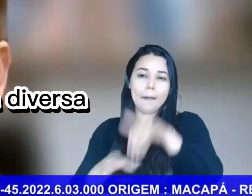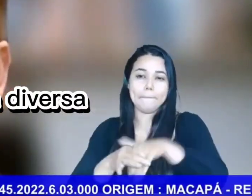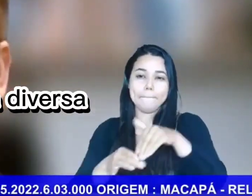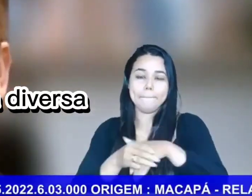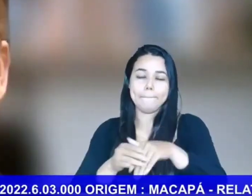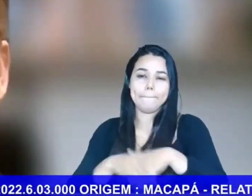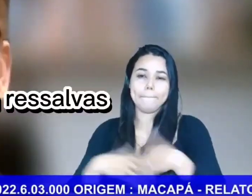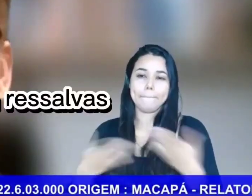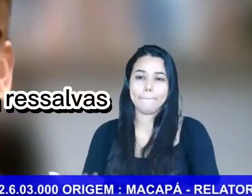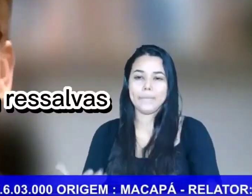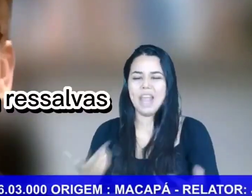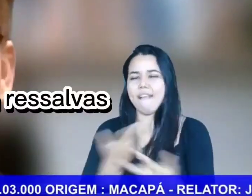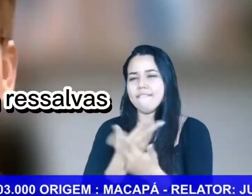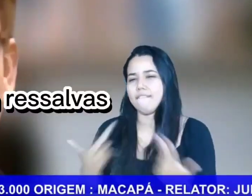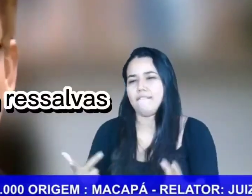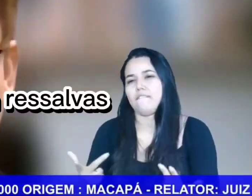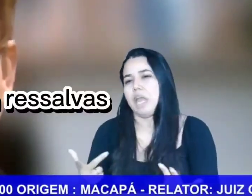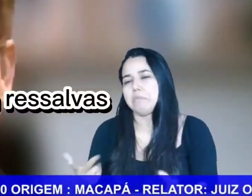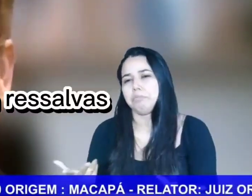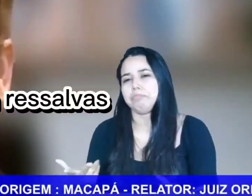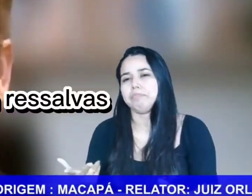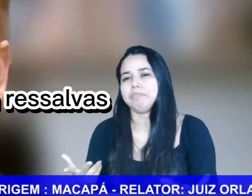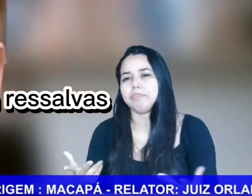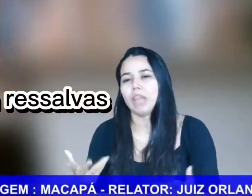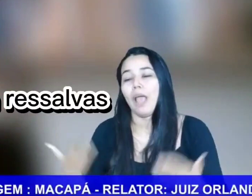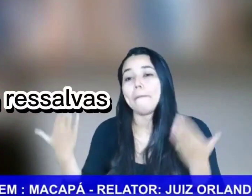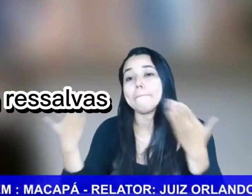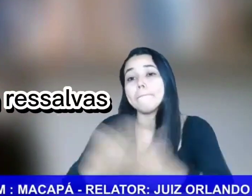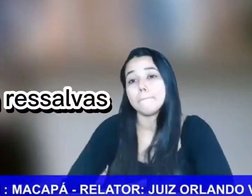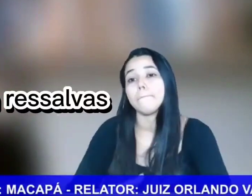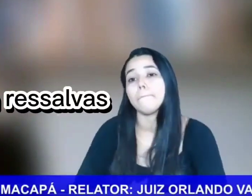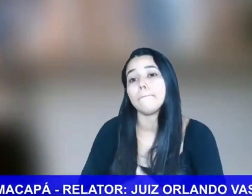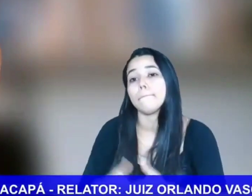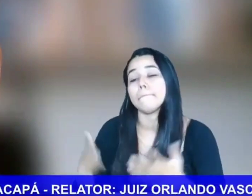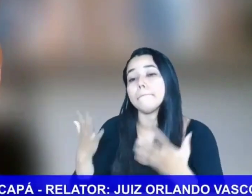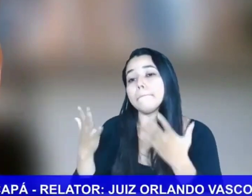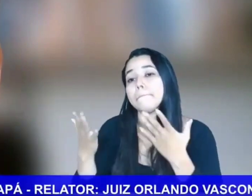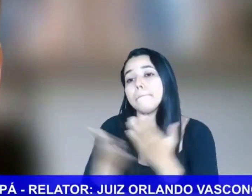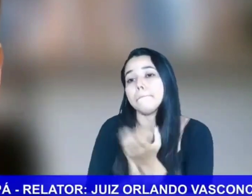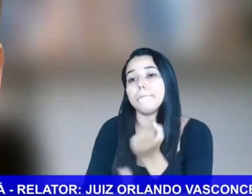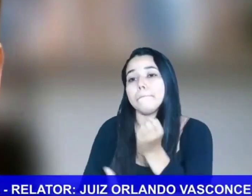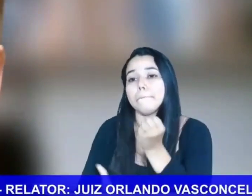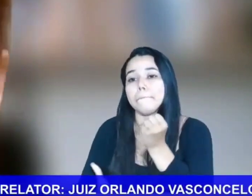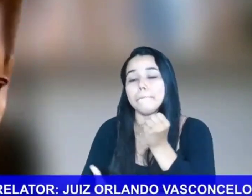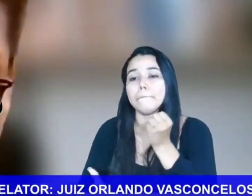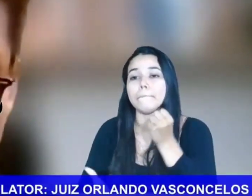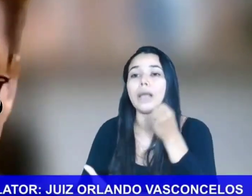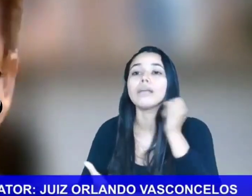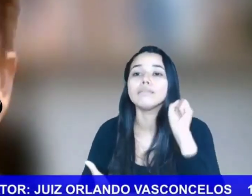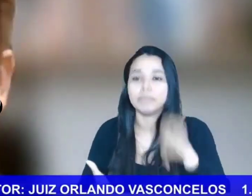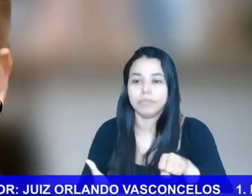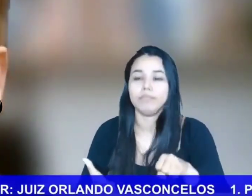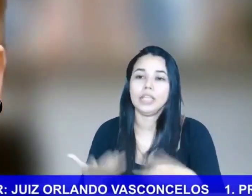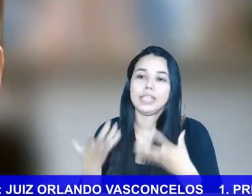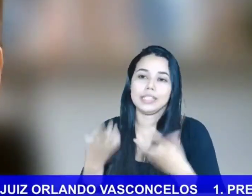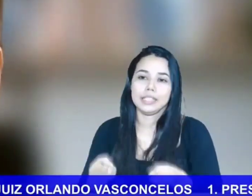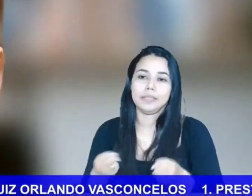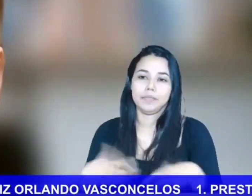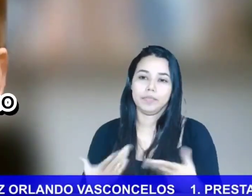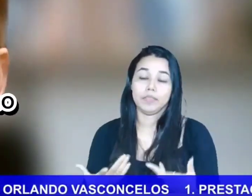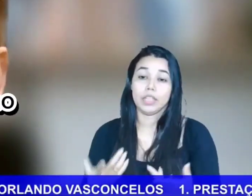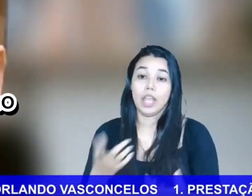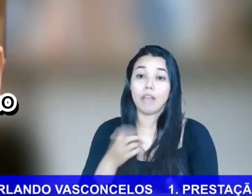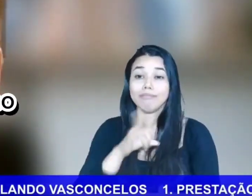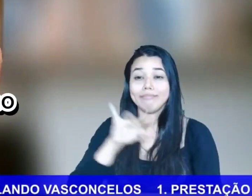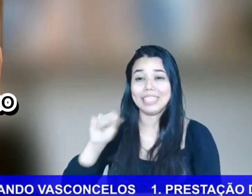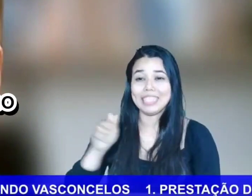lógica diversa, qual seja a aprovação sem ressalvas. Excelências, no dia 17